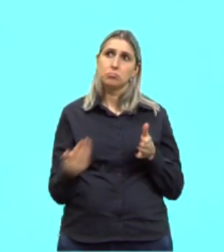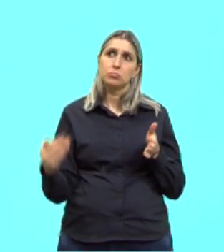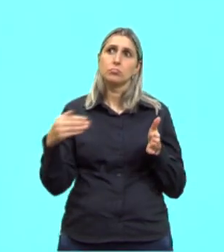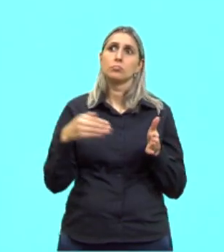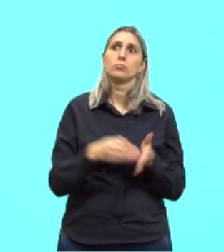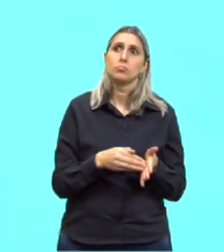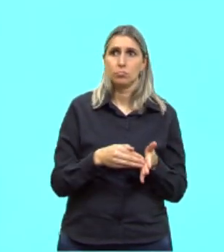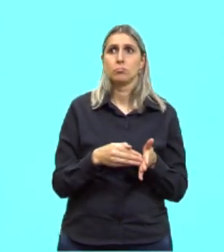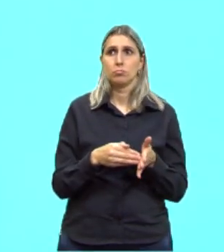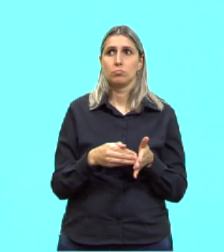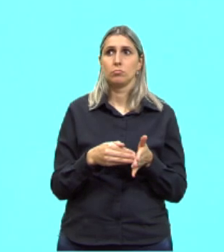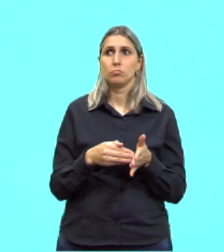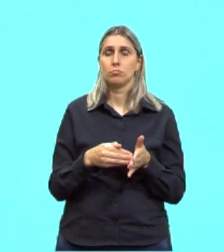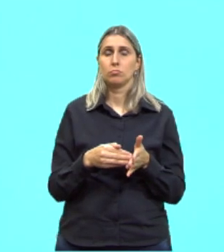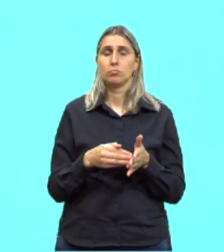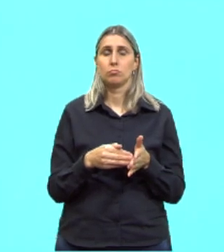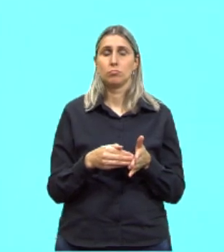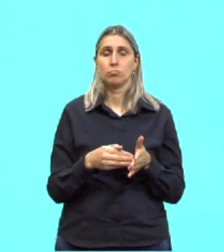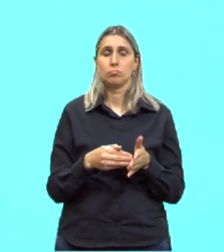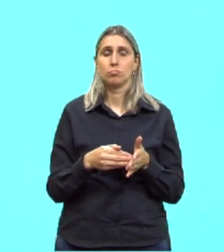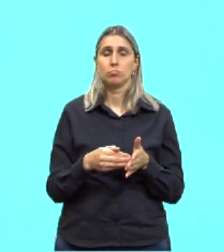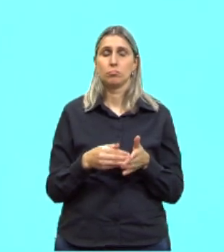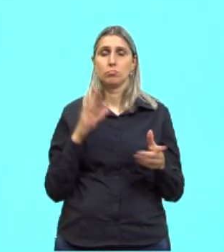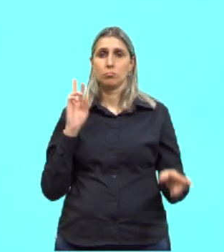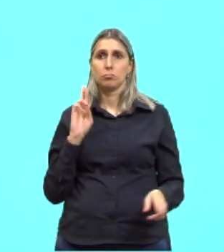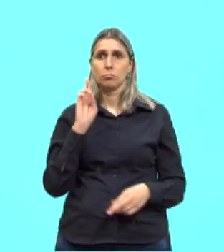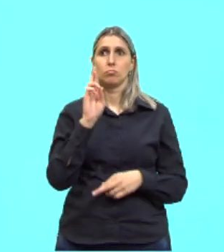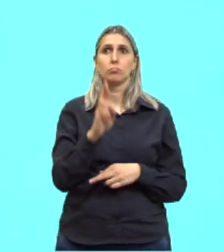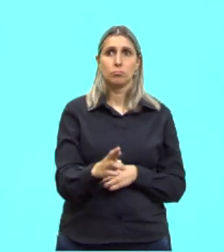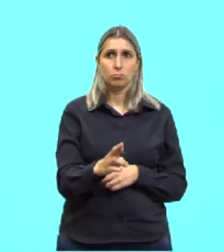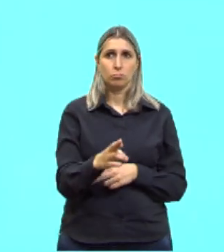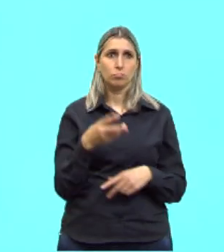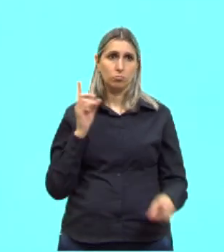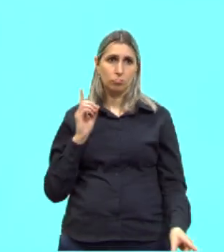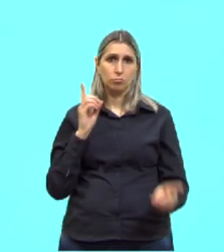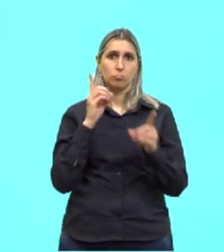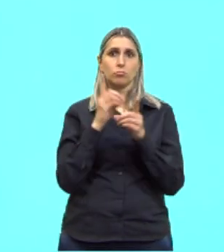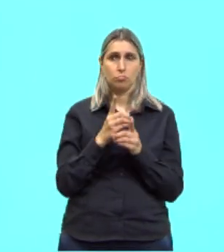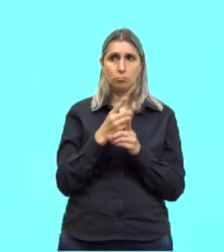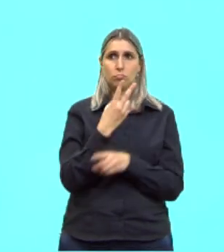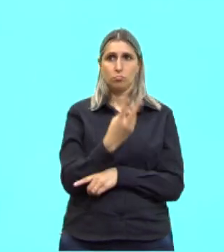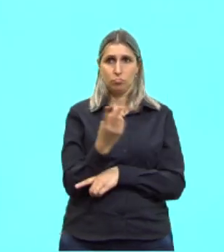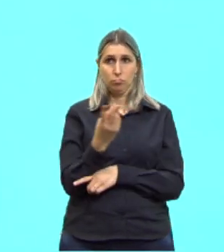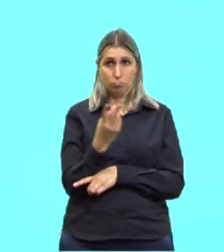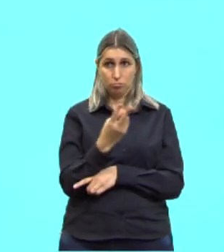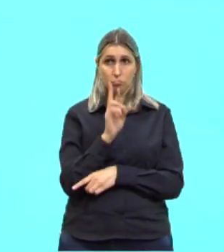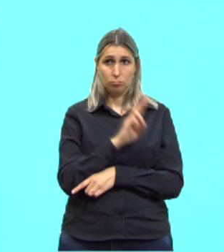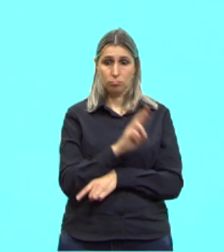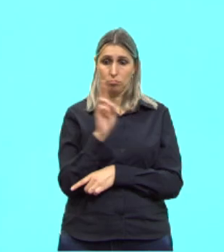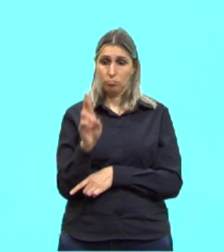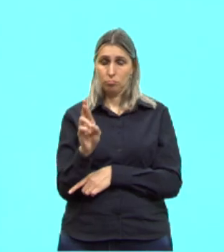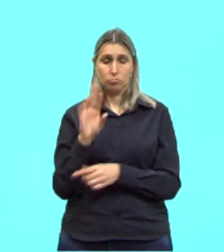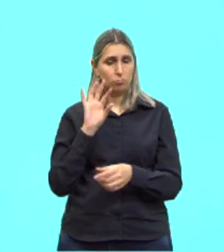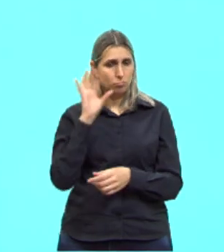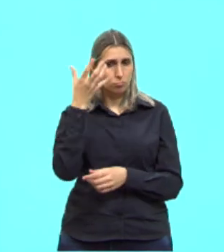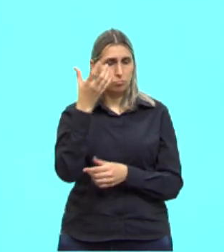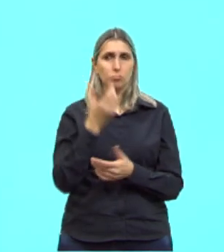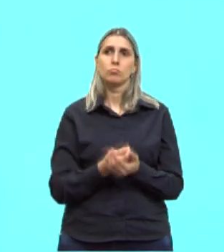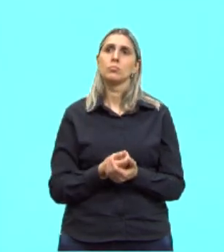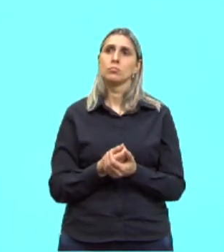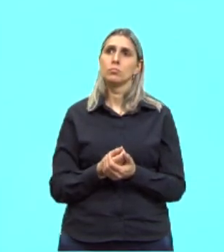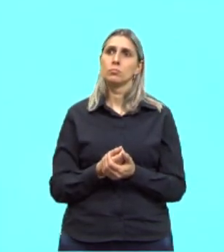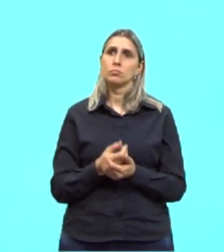chegue às raízes que eu encontrei, ó. Eu encontrei duas raízes, porque eu resolvi uma